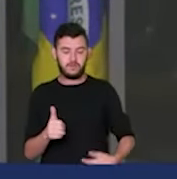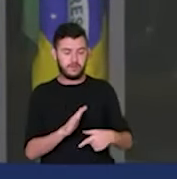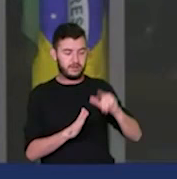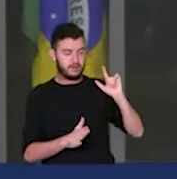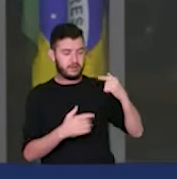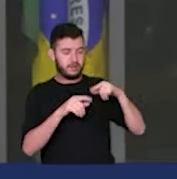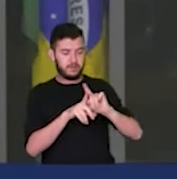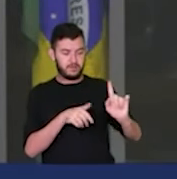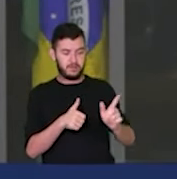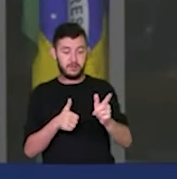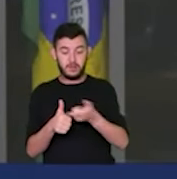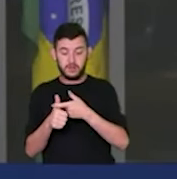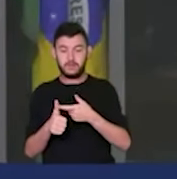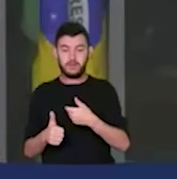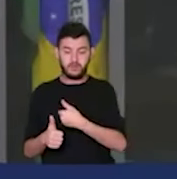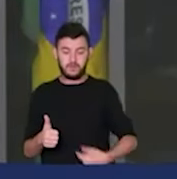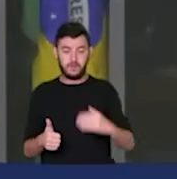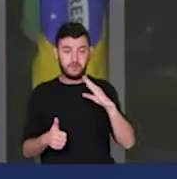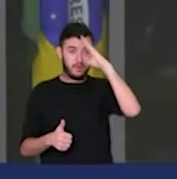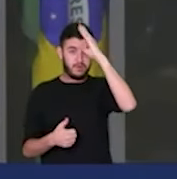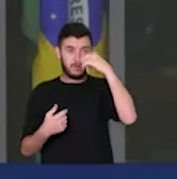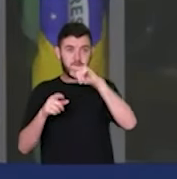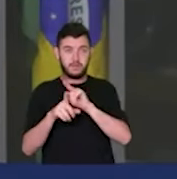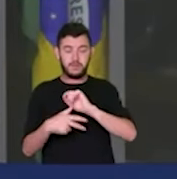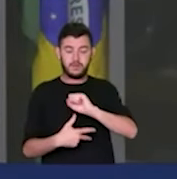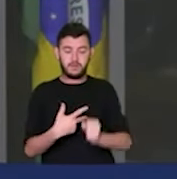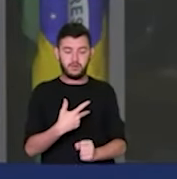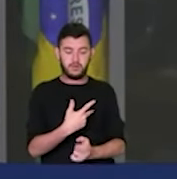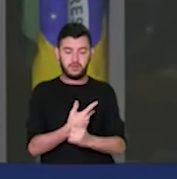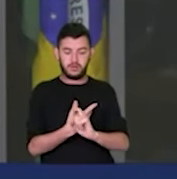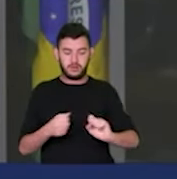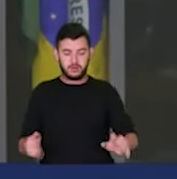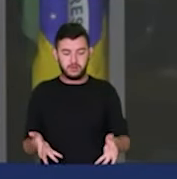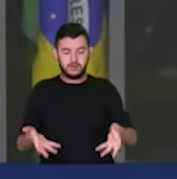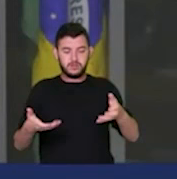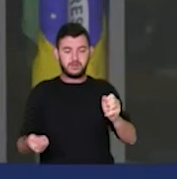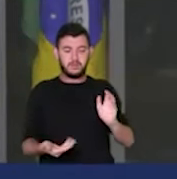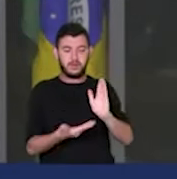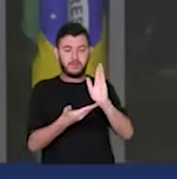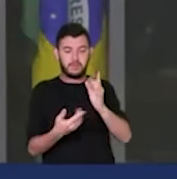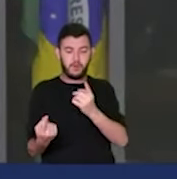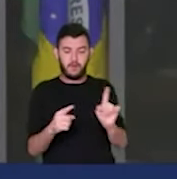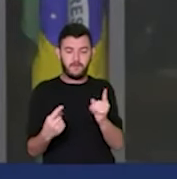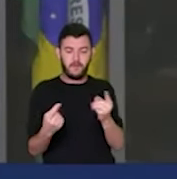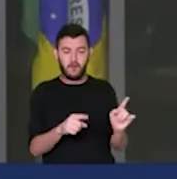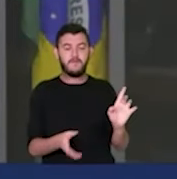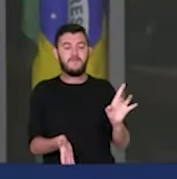Bolsonaro, partindo do Executivo, esse estímulo à Câmara dos Deputados, provocando a Câmara dos